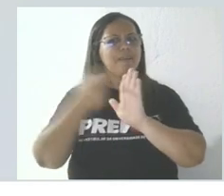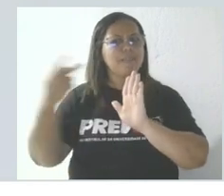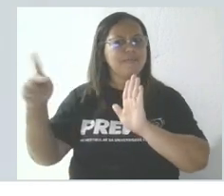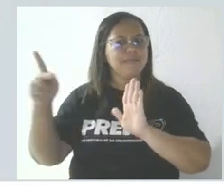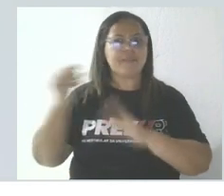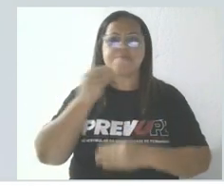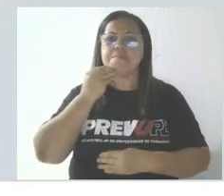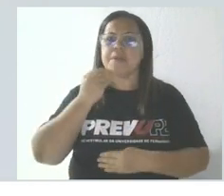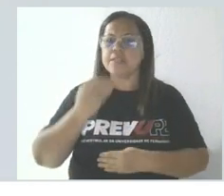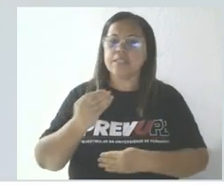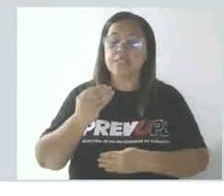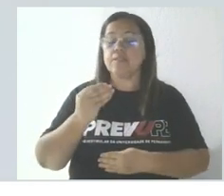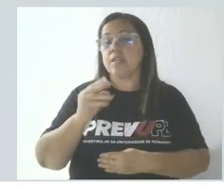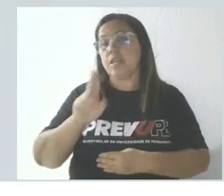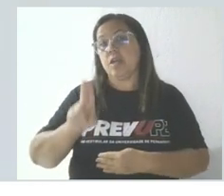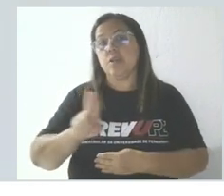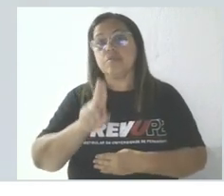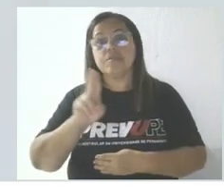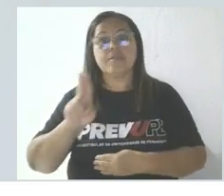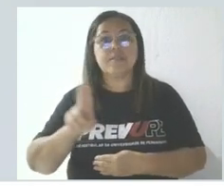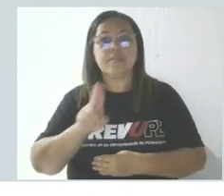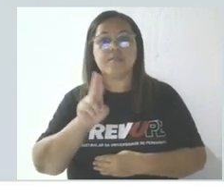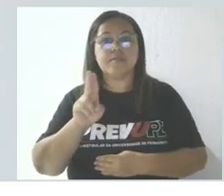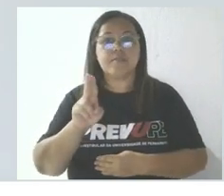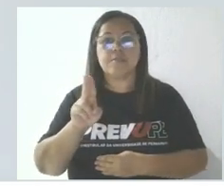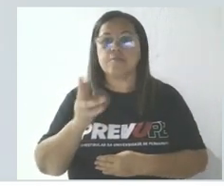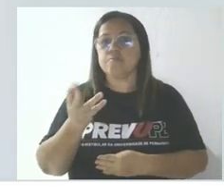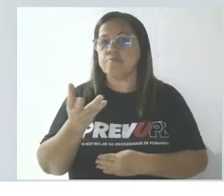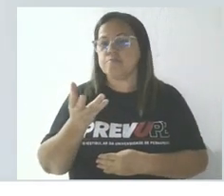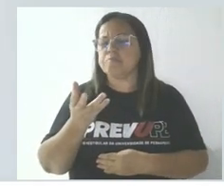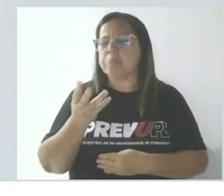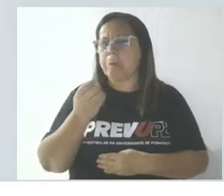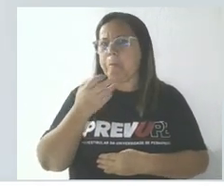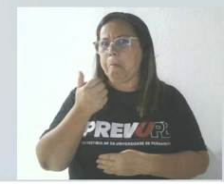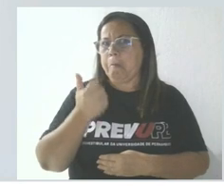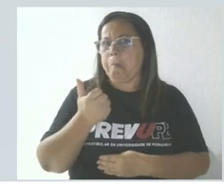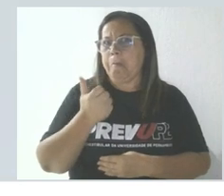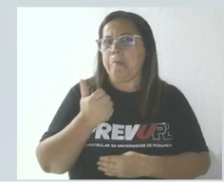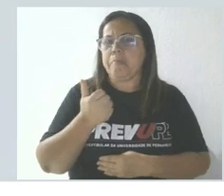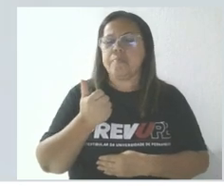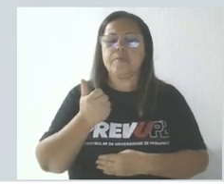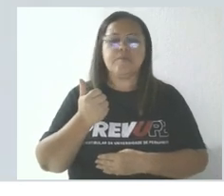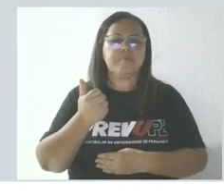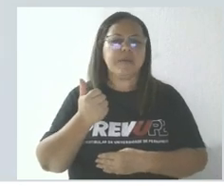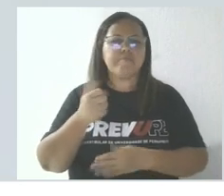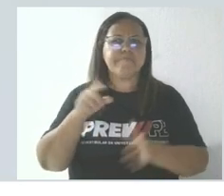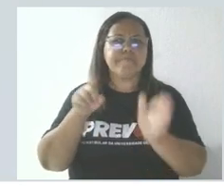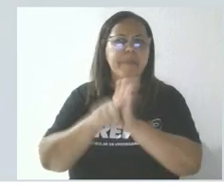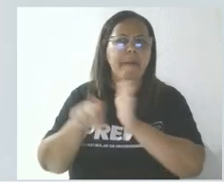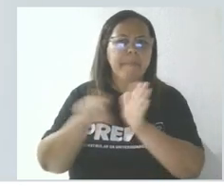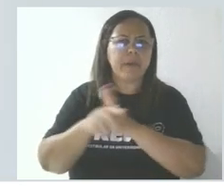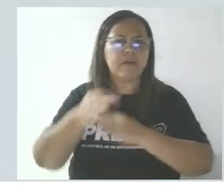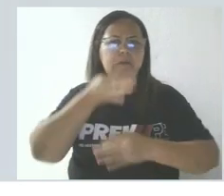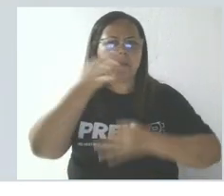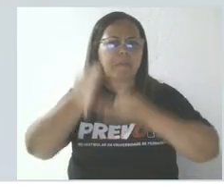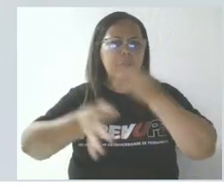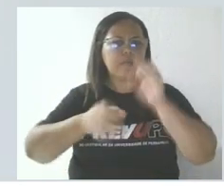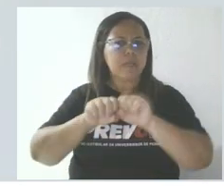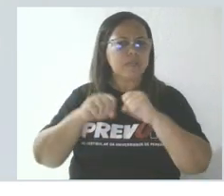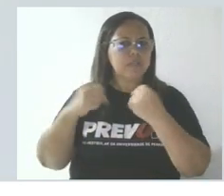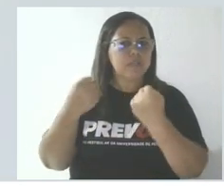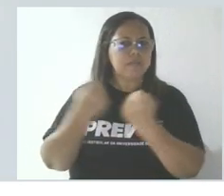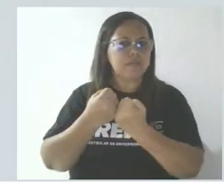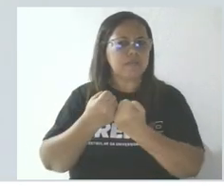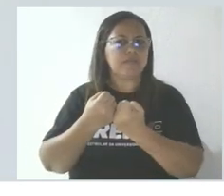Assis eram usada eram usadas como maestria né como ferramentas para questionar e criticar a sociedade da época por